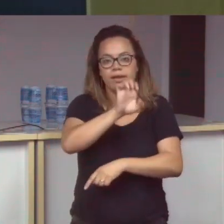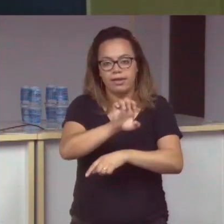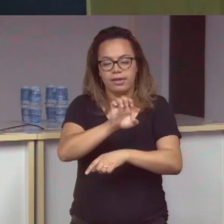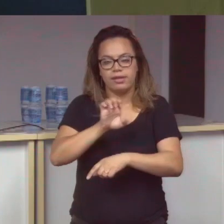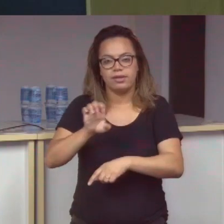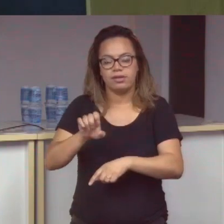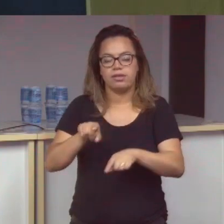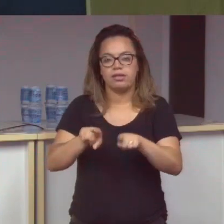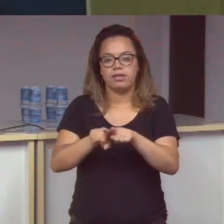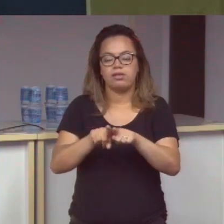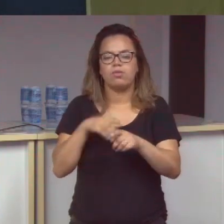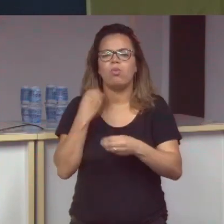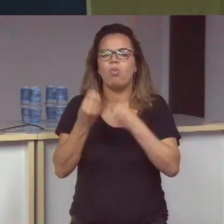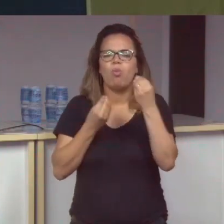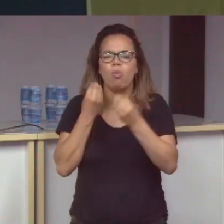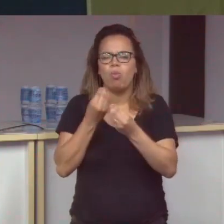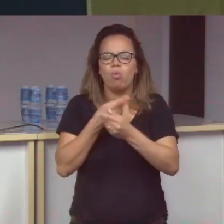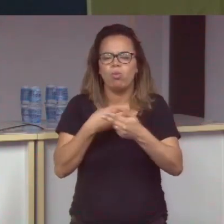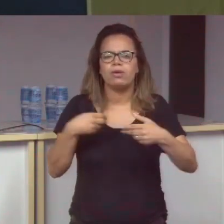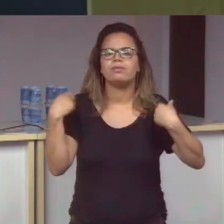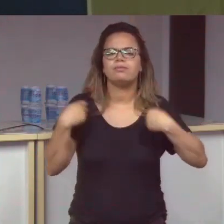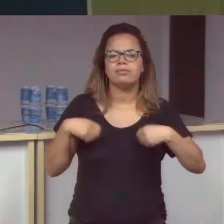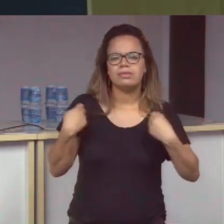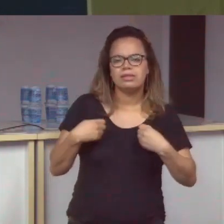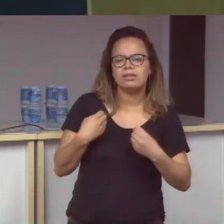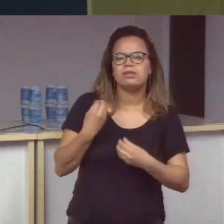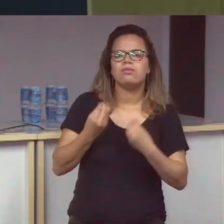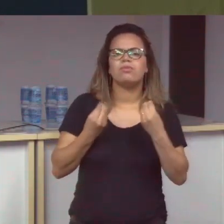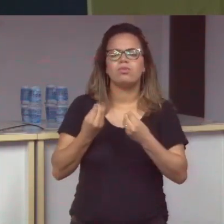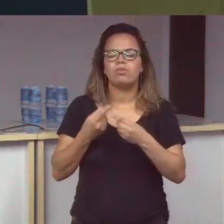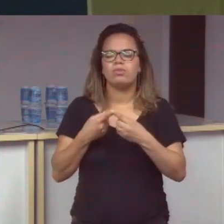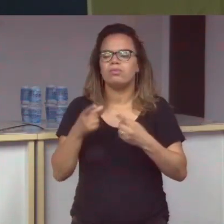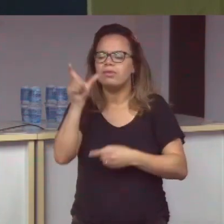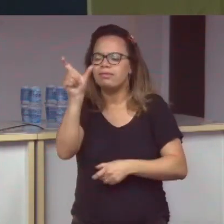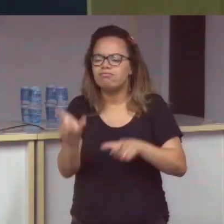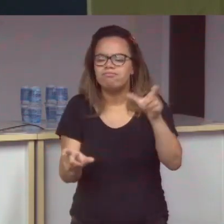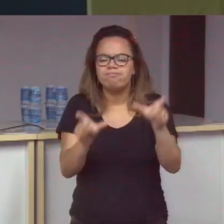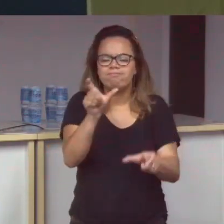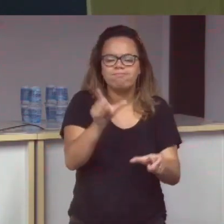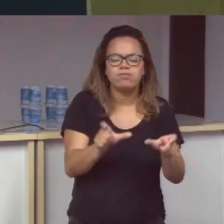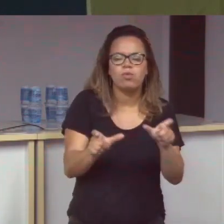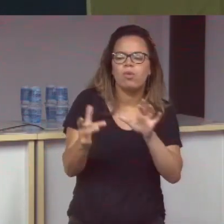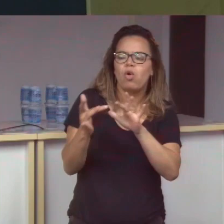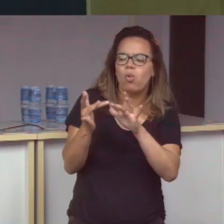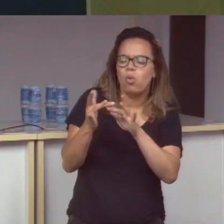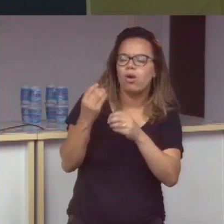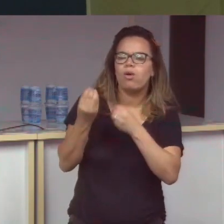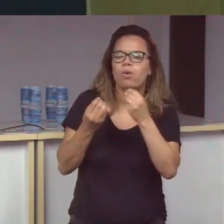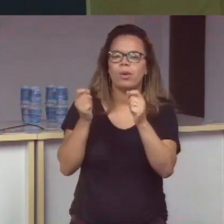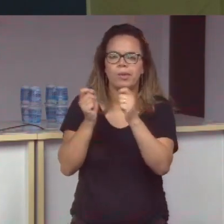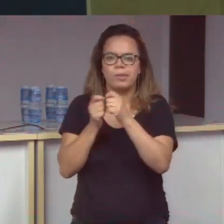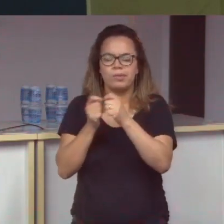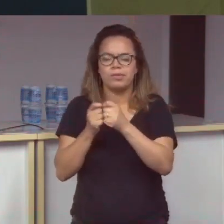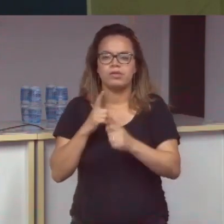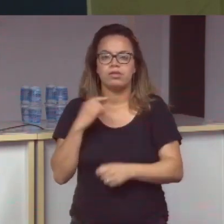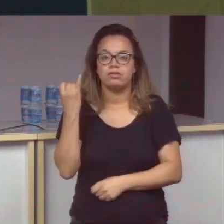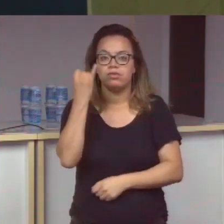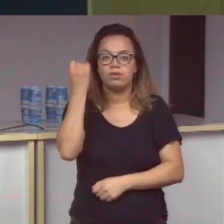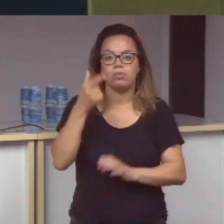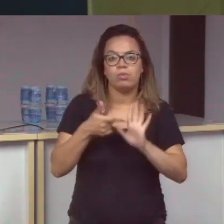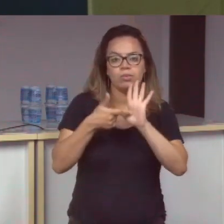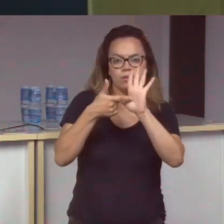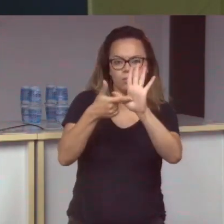perceber realmente quais são as necessidades, quais são os atores, com quem nós trocamos. Acho importante destacar